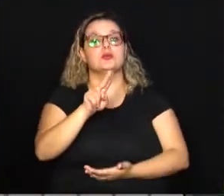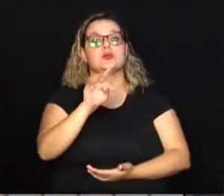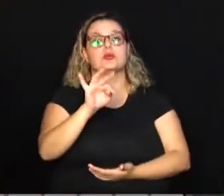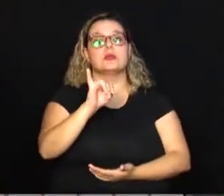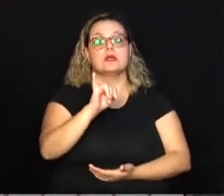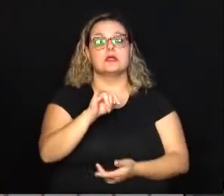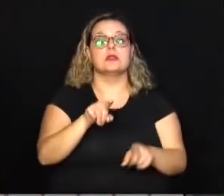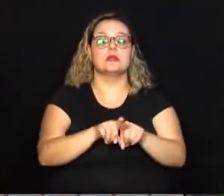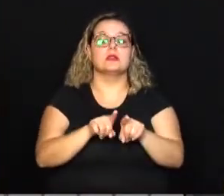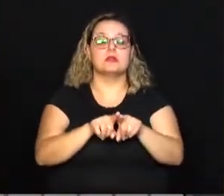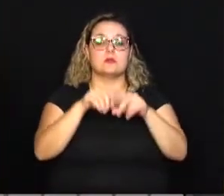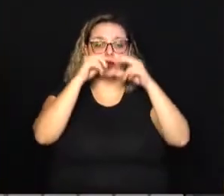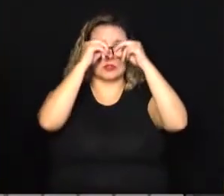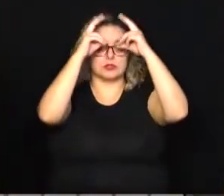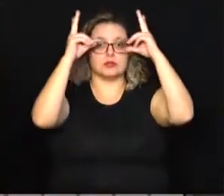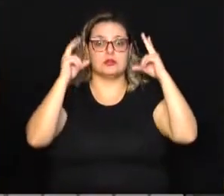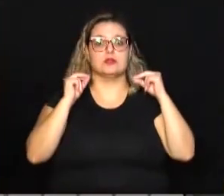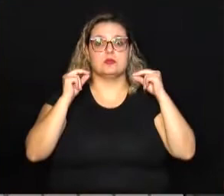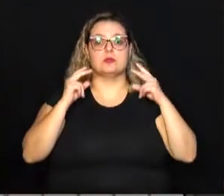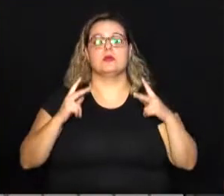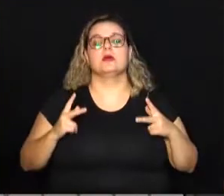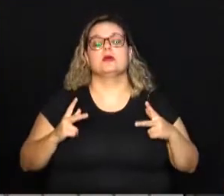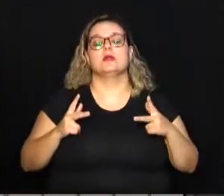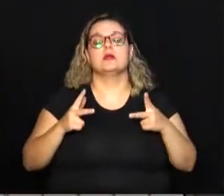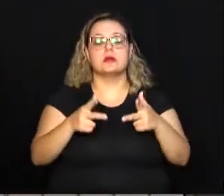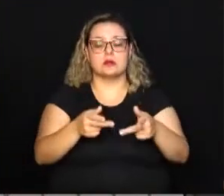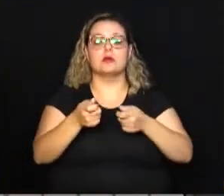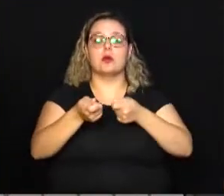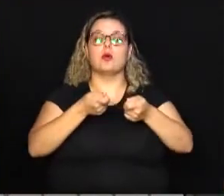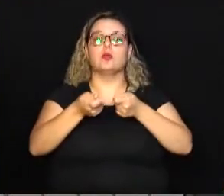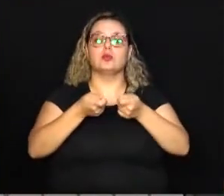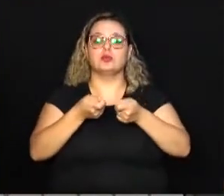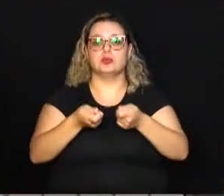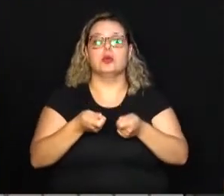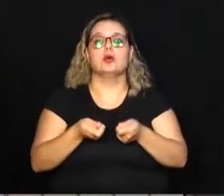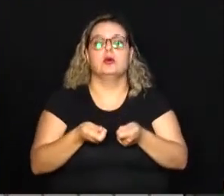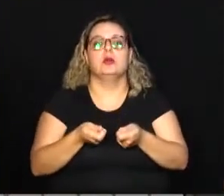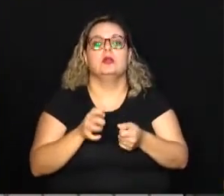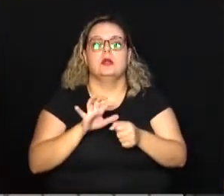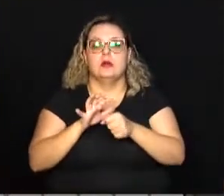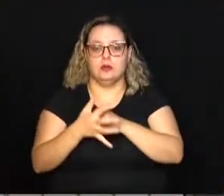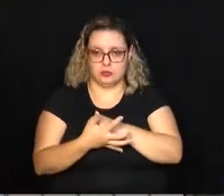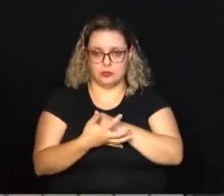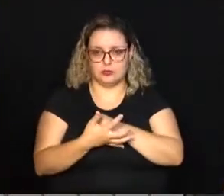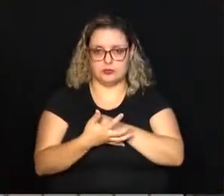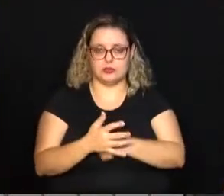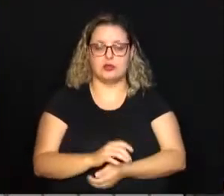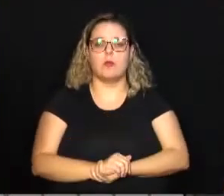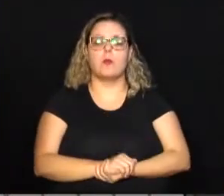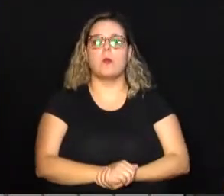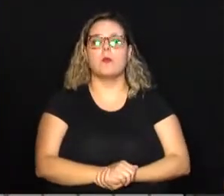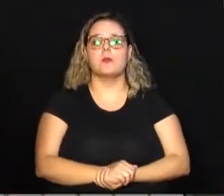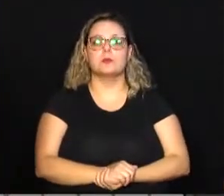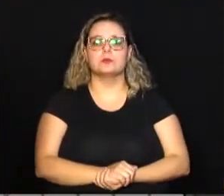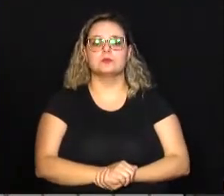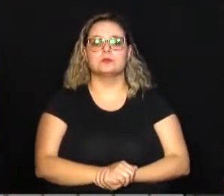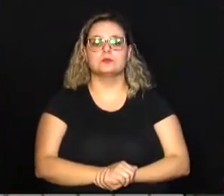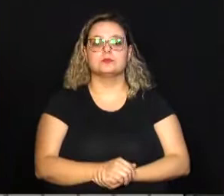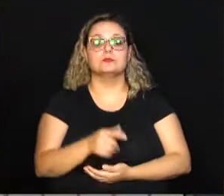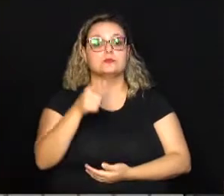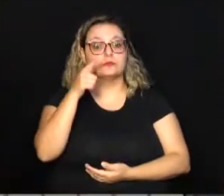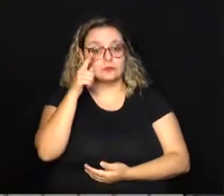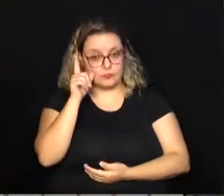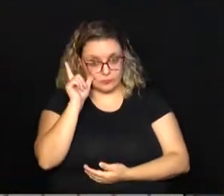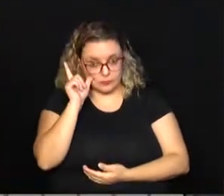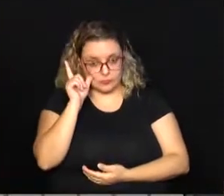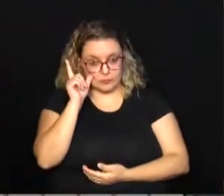enfermaria para o combate à pandemia, o combate ao Covid. Estivemos